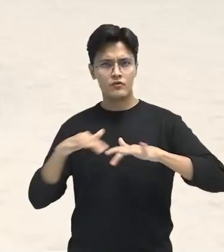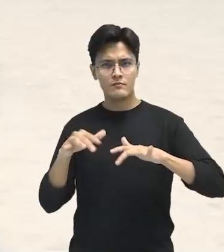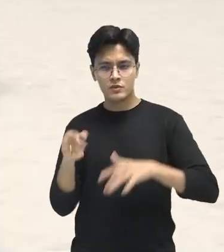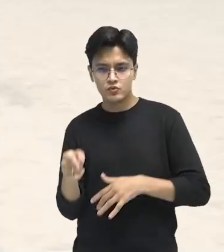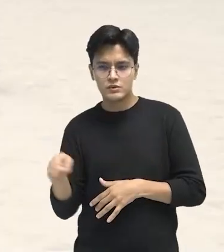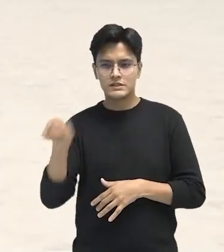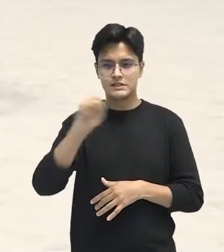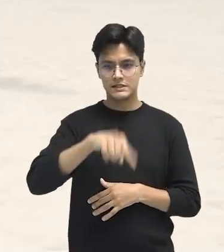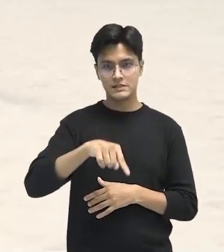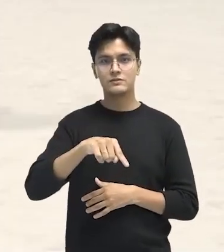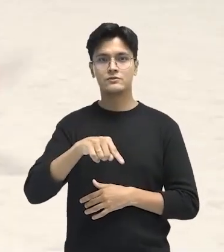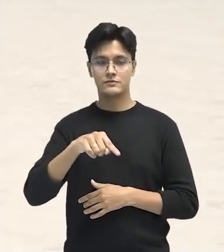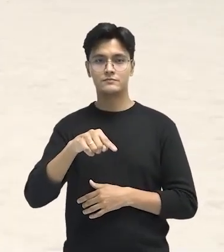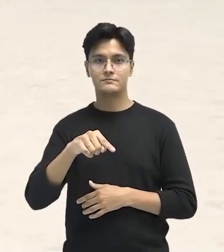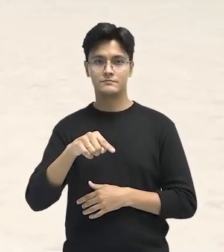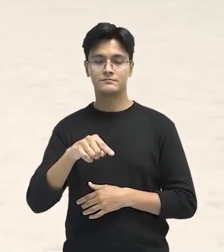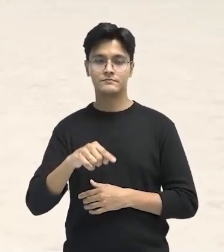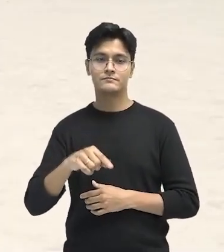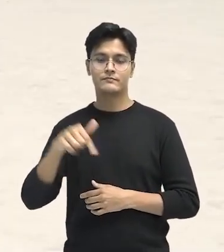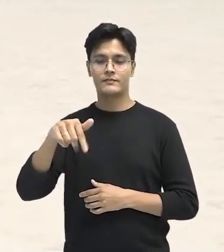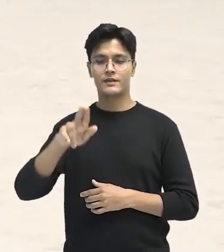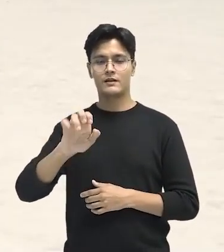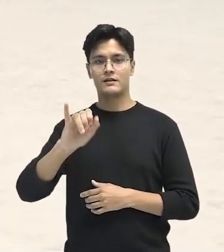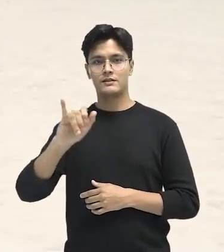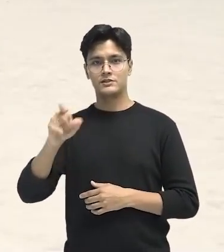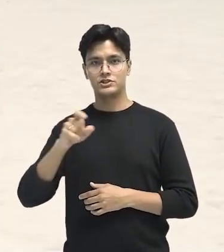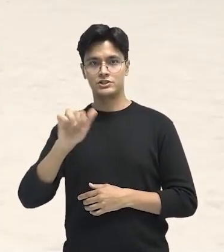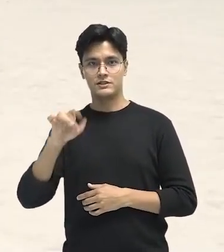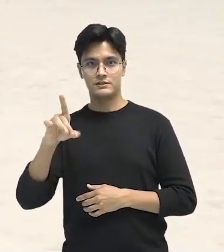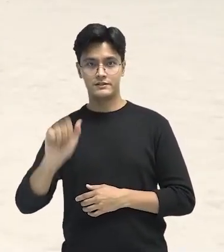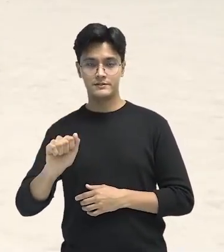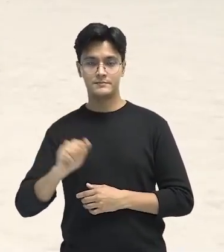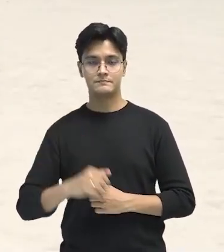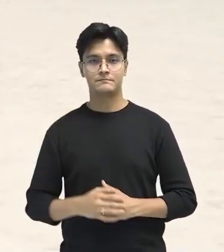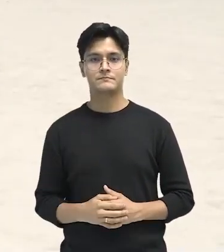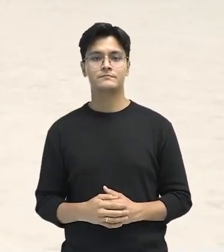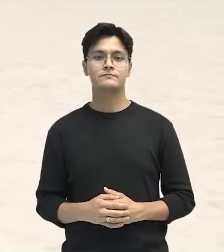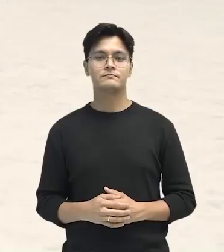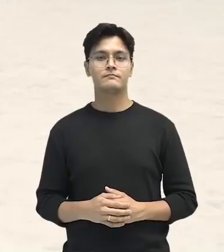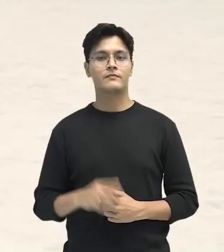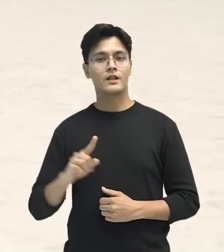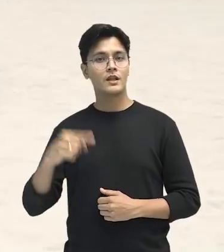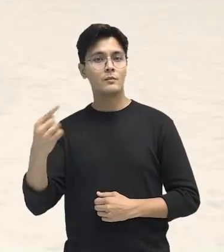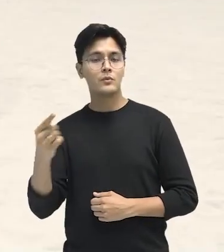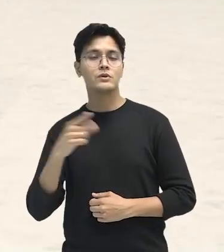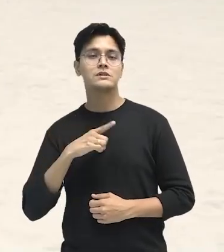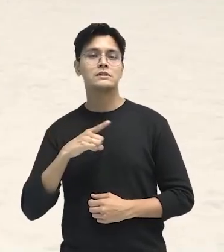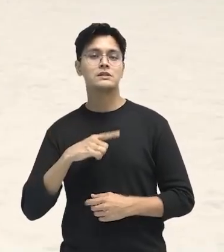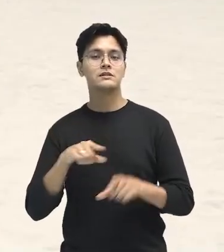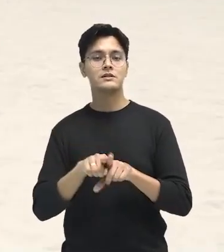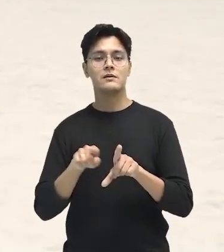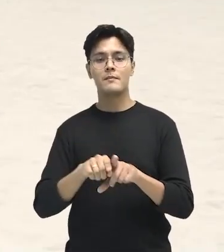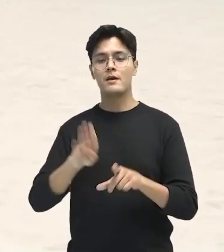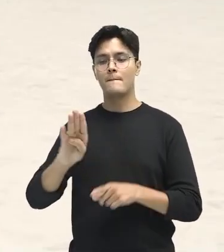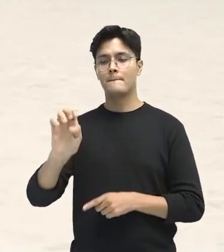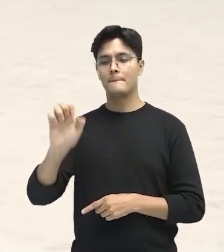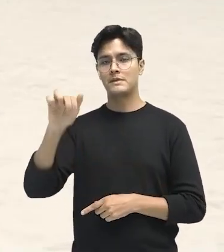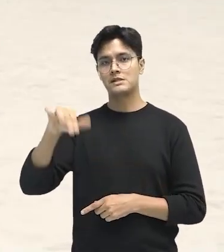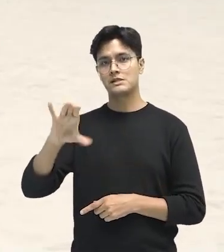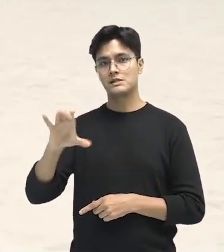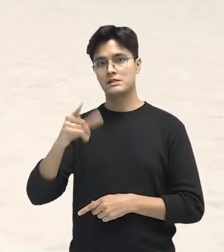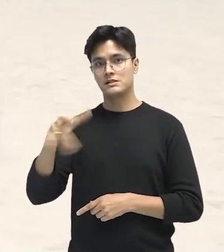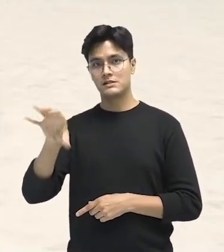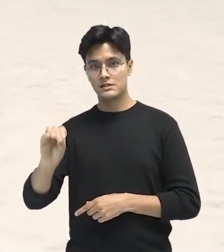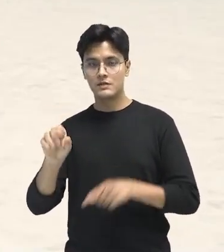as pernas. Muito bem, essa é a queixada. Em seguida, nós temos a bênção, que